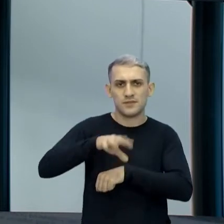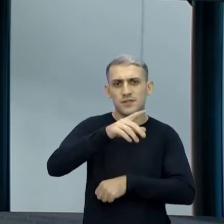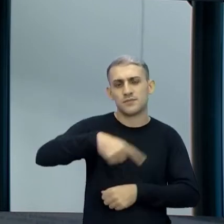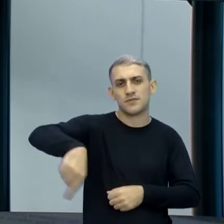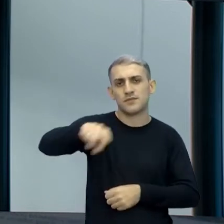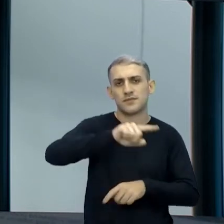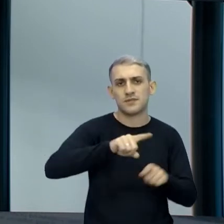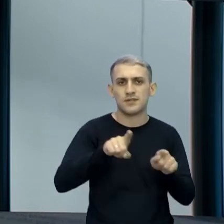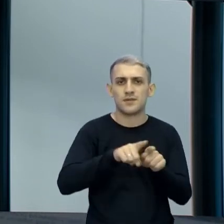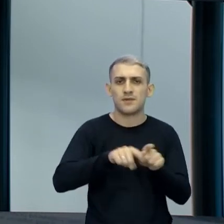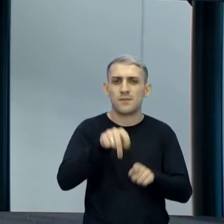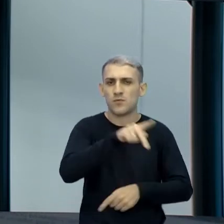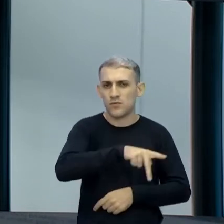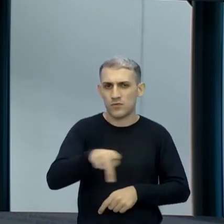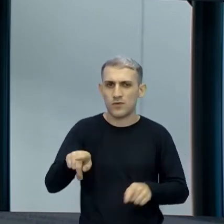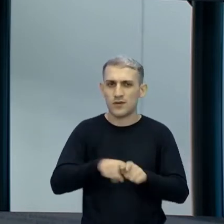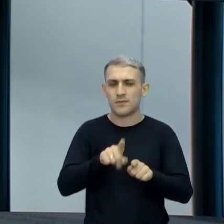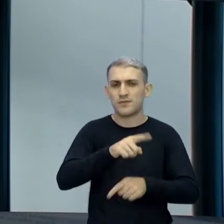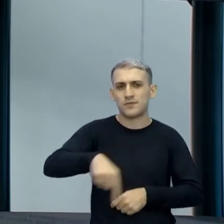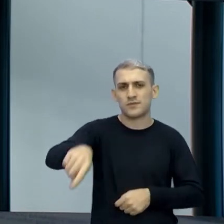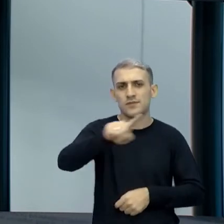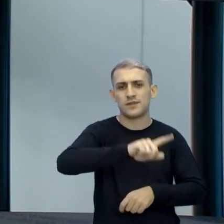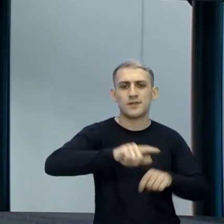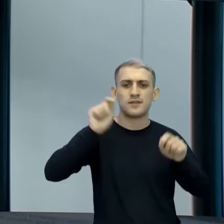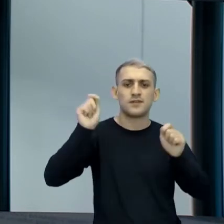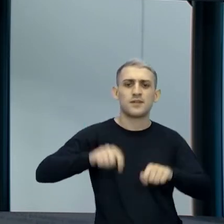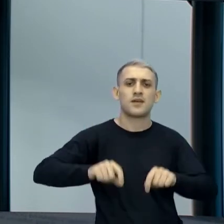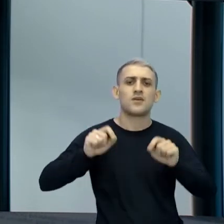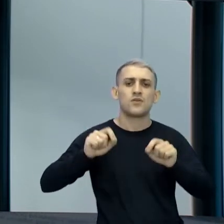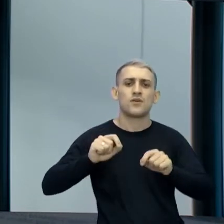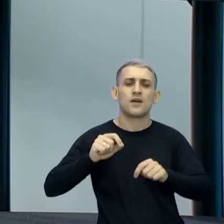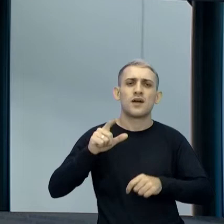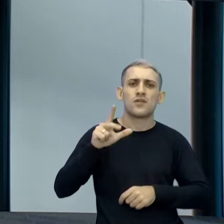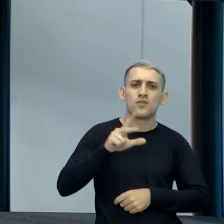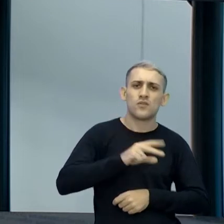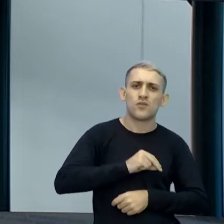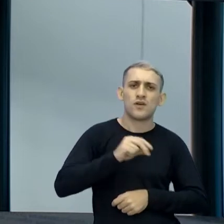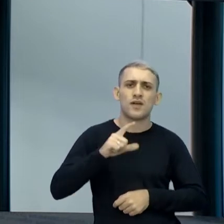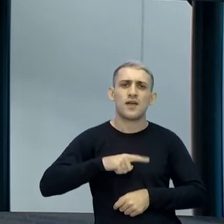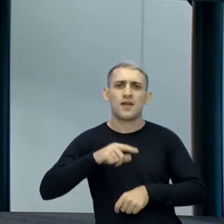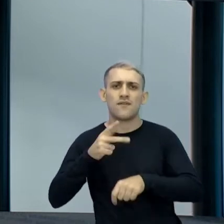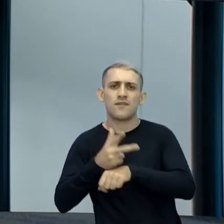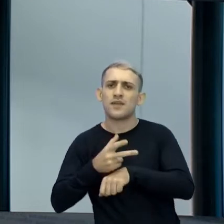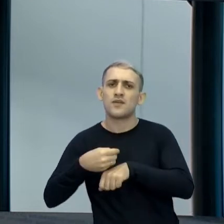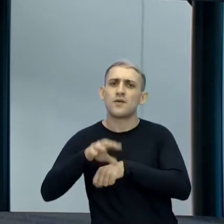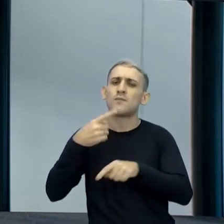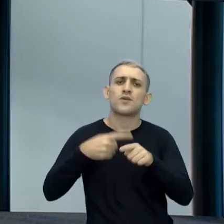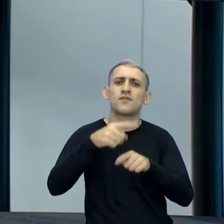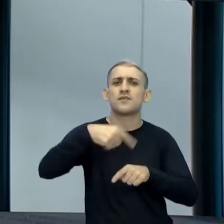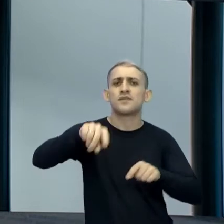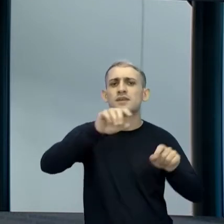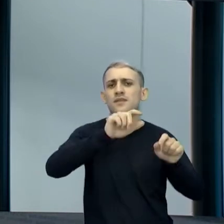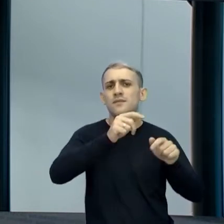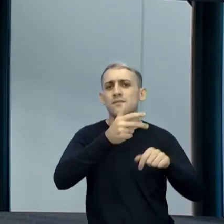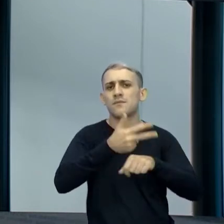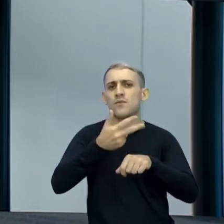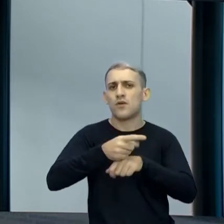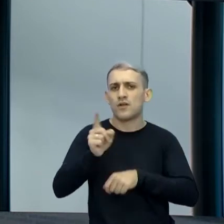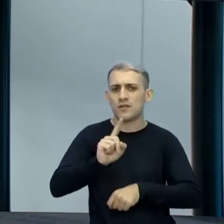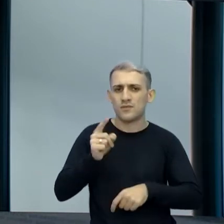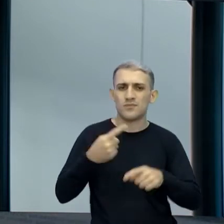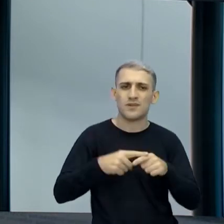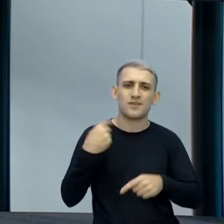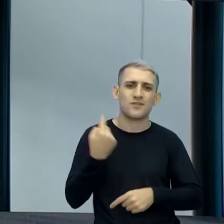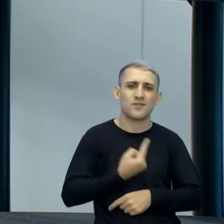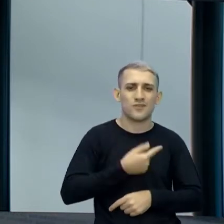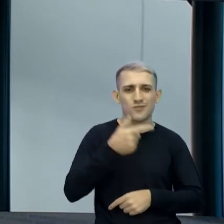também, né, e para o professor de vocês, para que vocês possam passar. Ah, Sumaia, mas é vídeo sugerido, por que você não passa? Muitas vezes porque a gente não